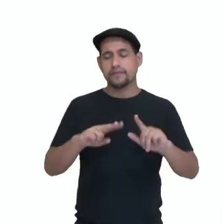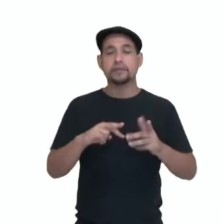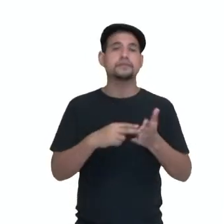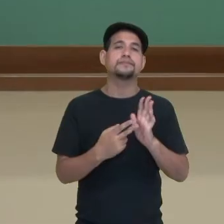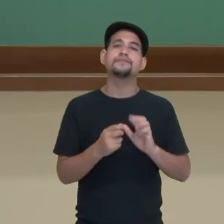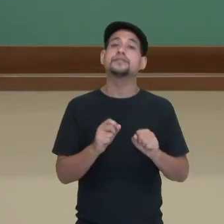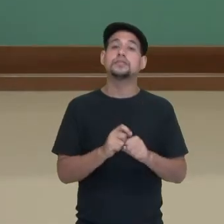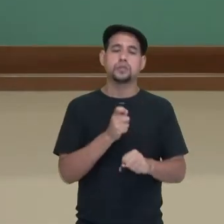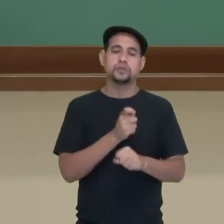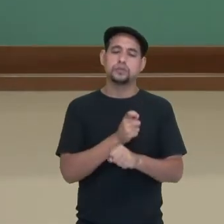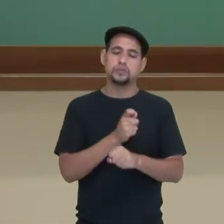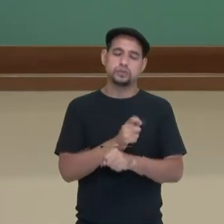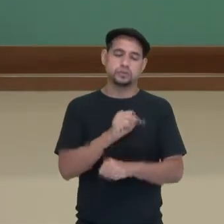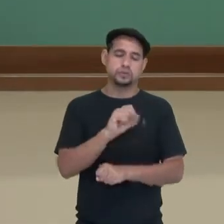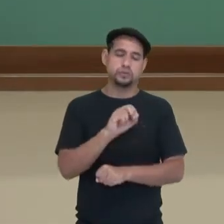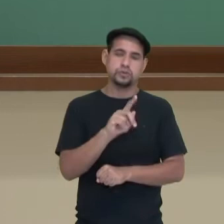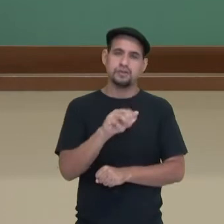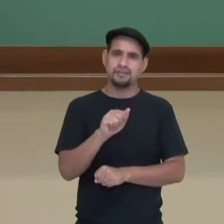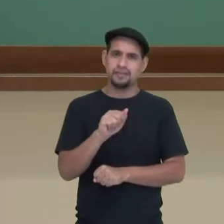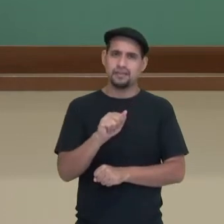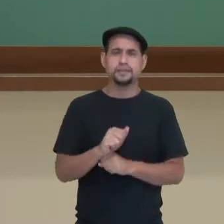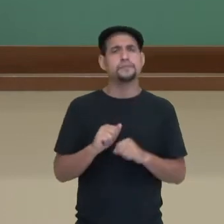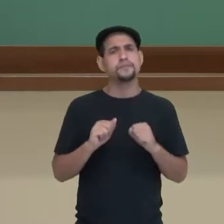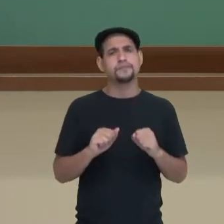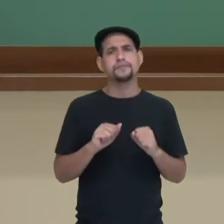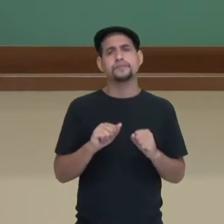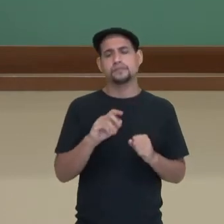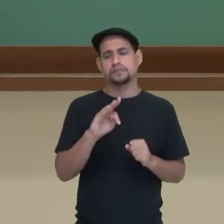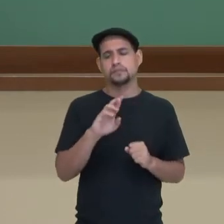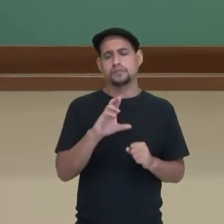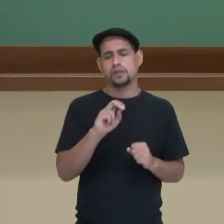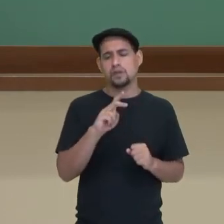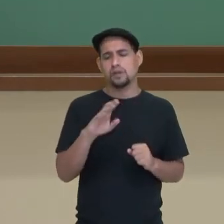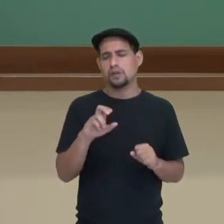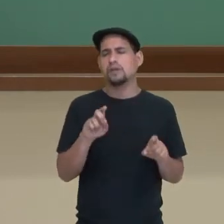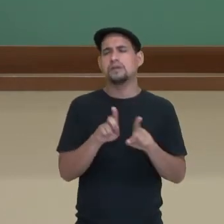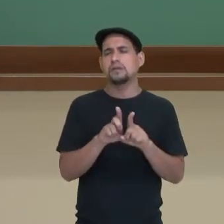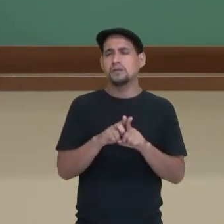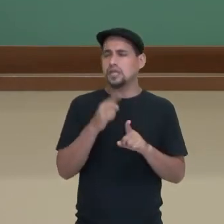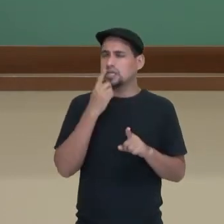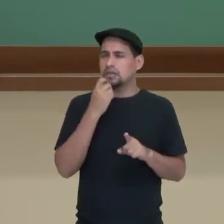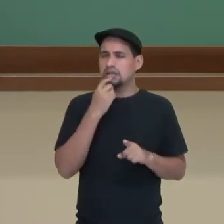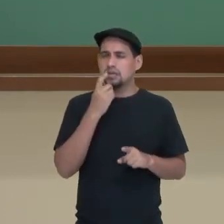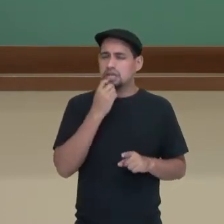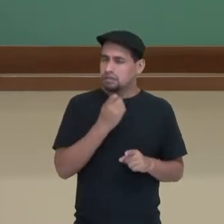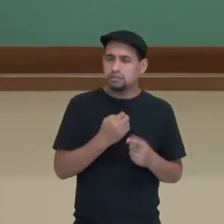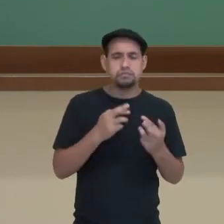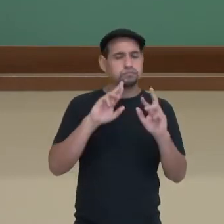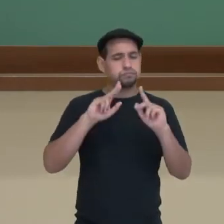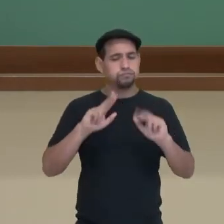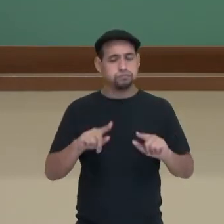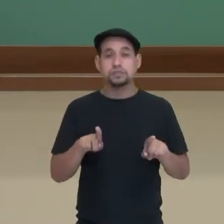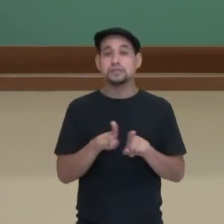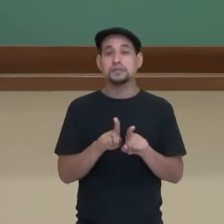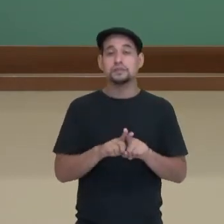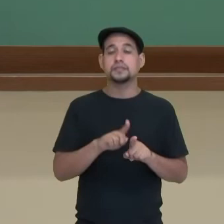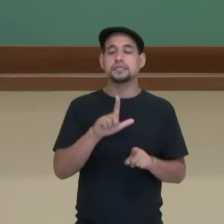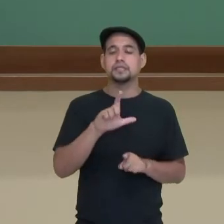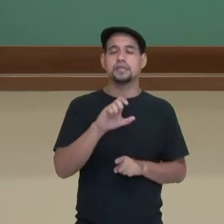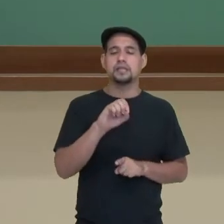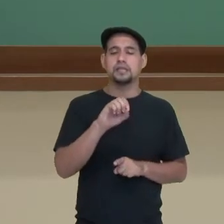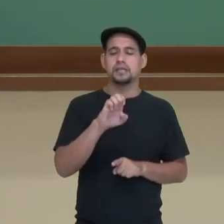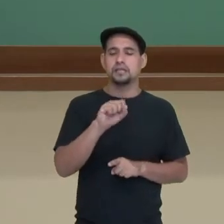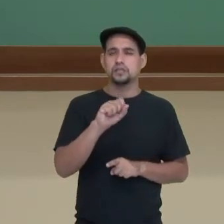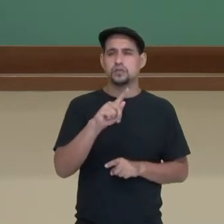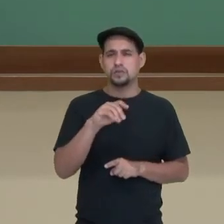parte sólida do sangue. Tem os eritrócitos, que são as hemácias, né, células vermelhas. Tem os leucócitos, que são